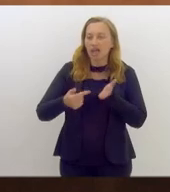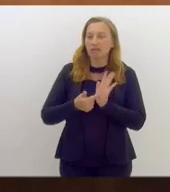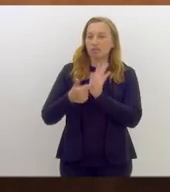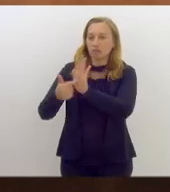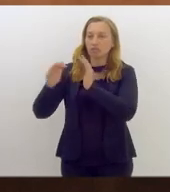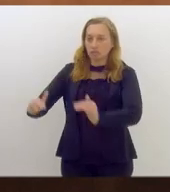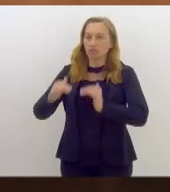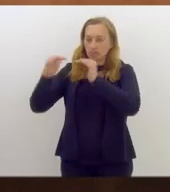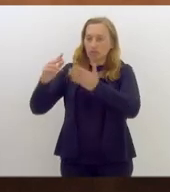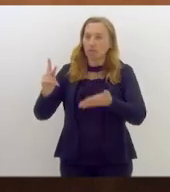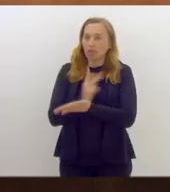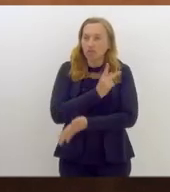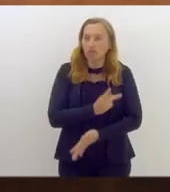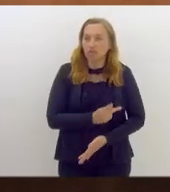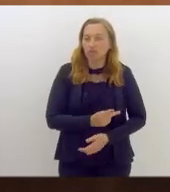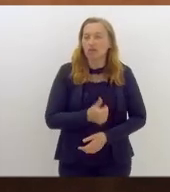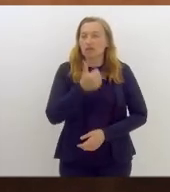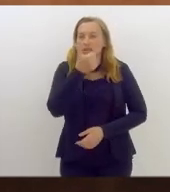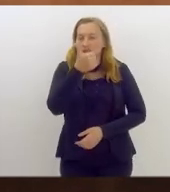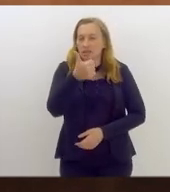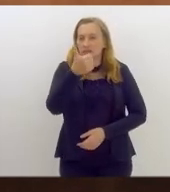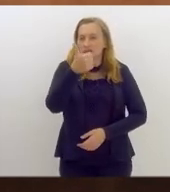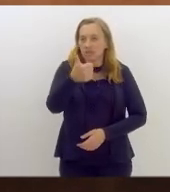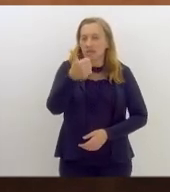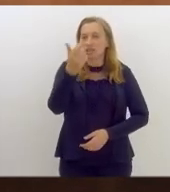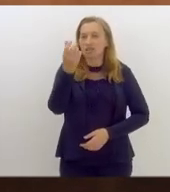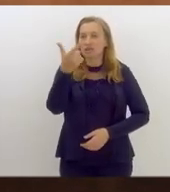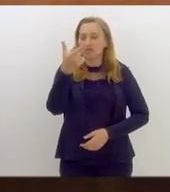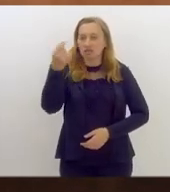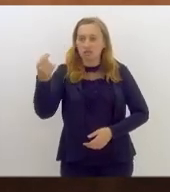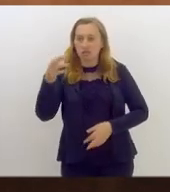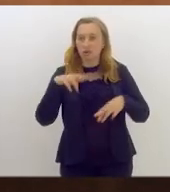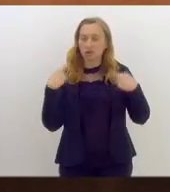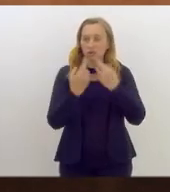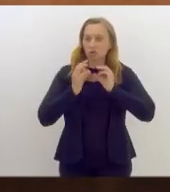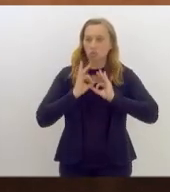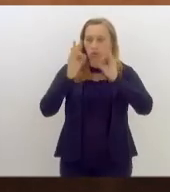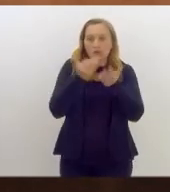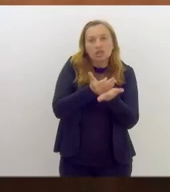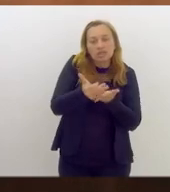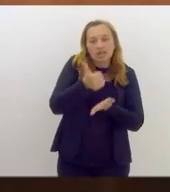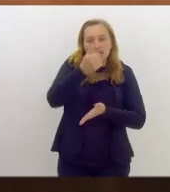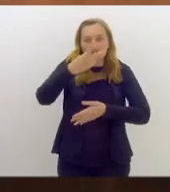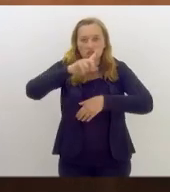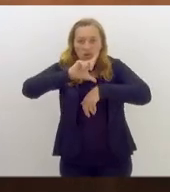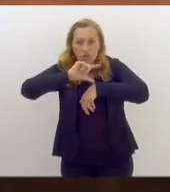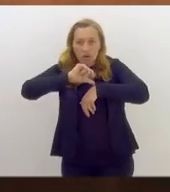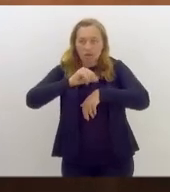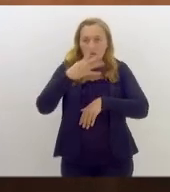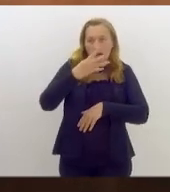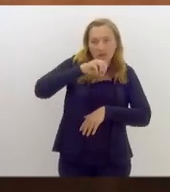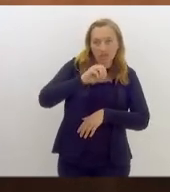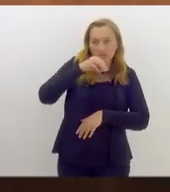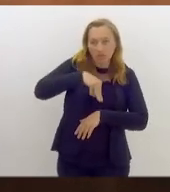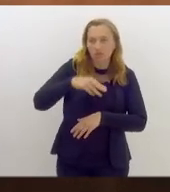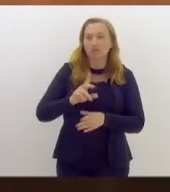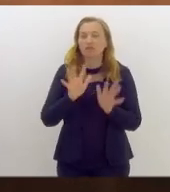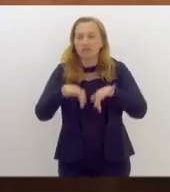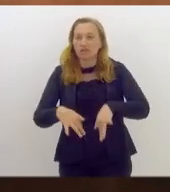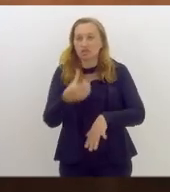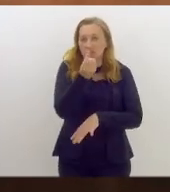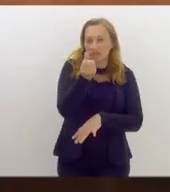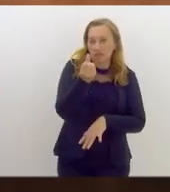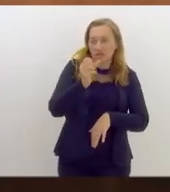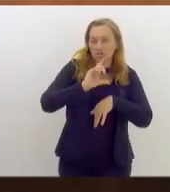exatidão ocorrido na centésima vigésima sessão extraordinária que iniciada às 15:40 encerrou-se em 16 horas